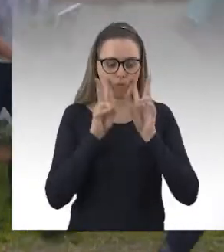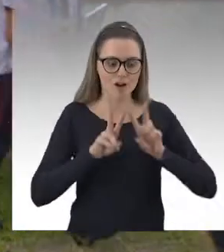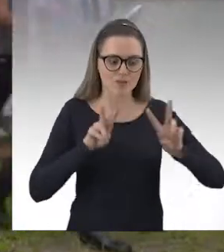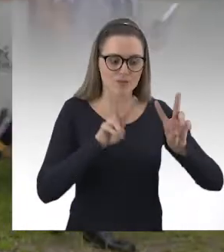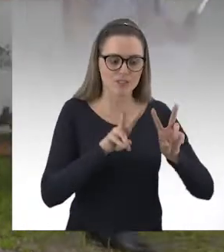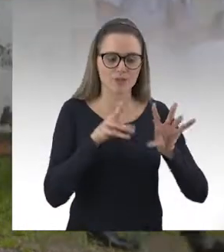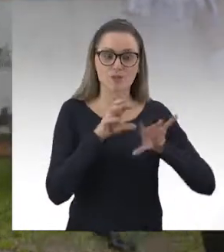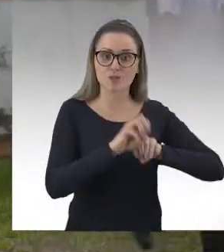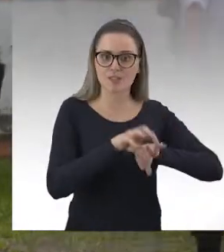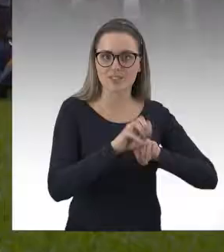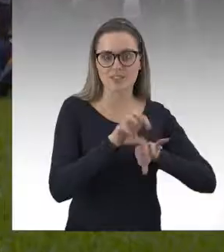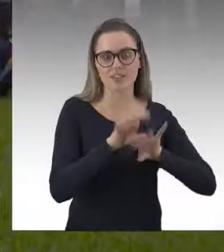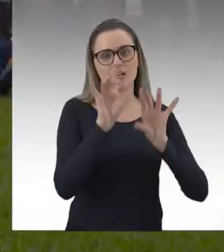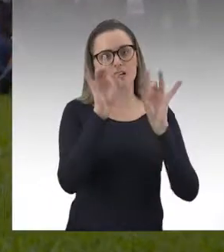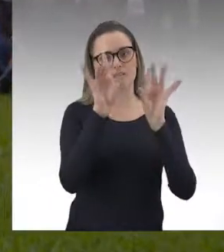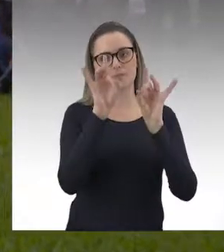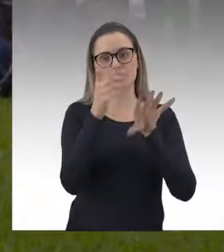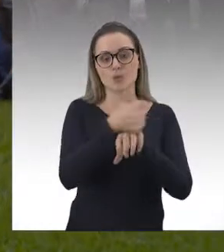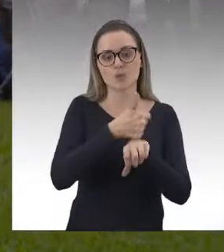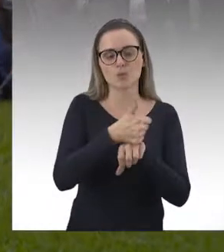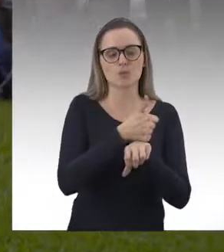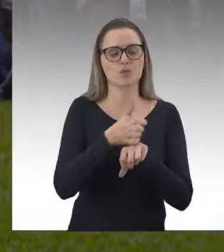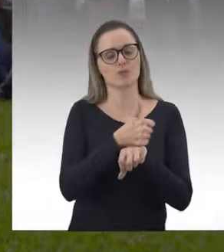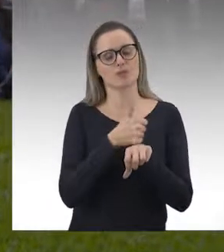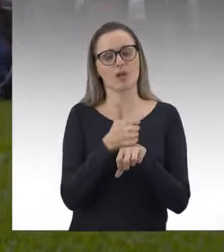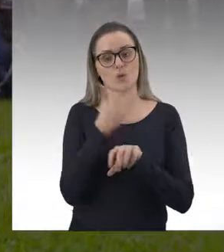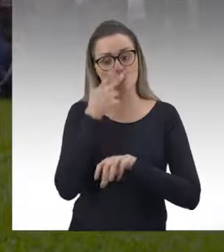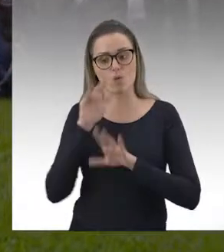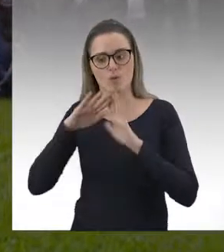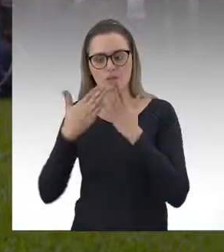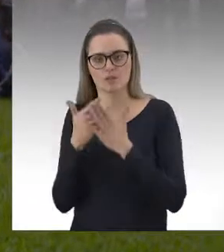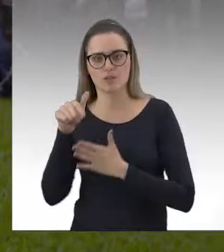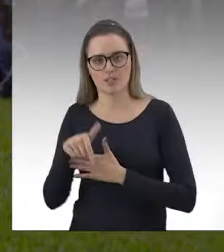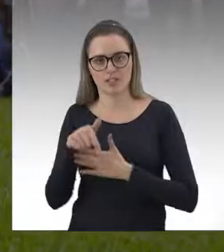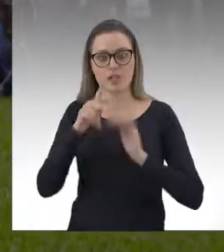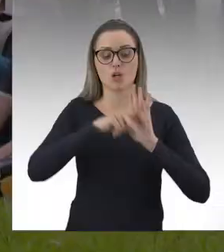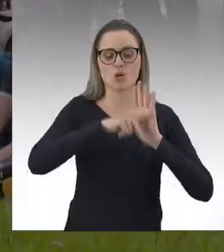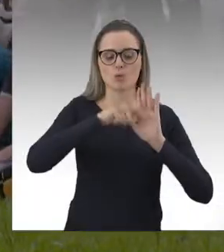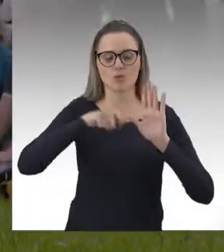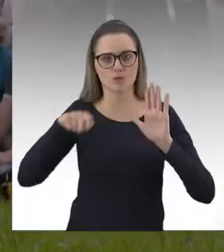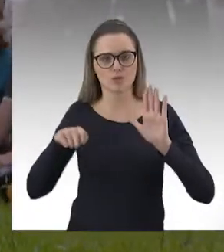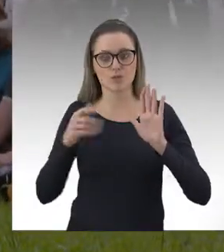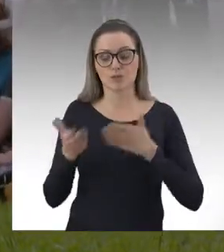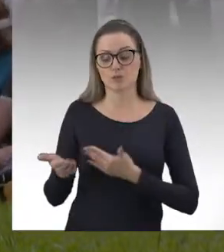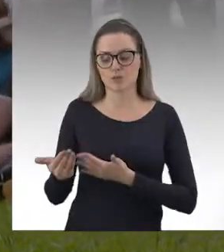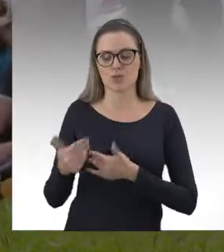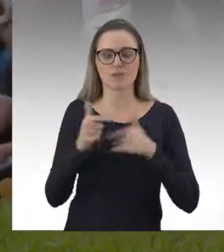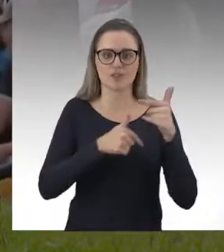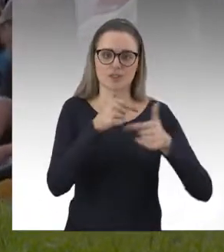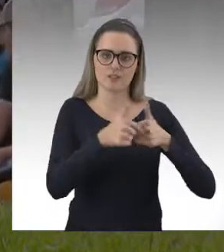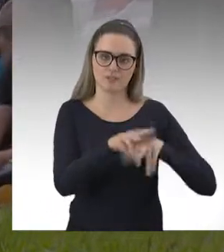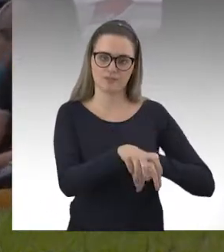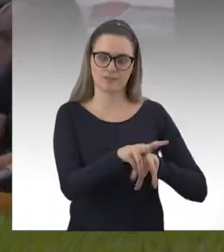na formação, em especial profissional, que é o nosso caso, e o programa de aprendizagem, à juventude